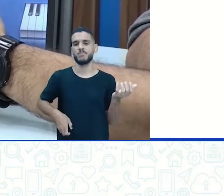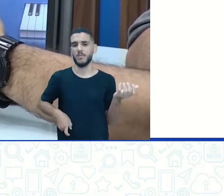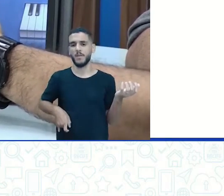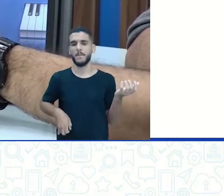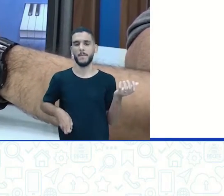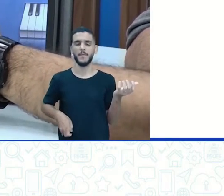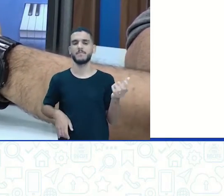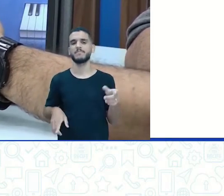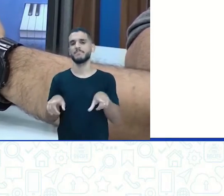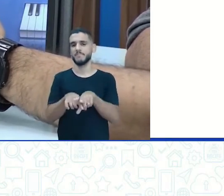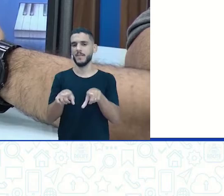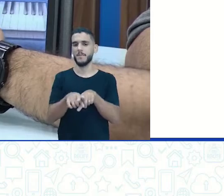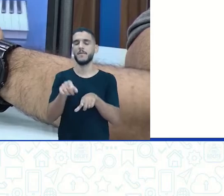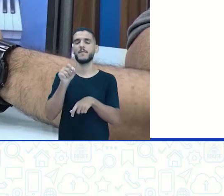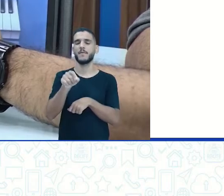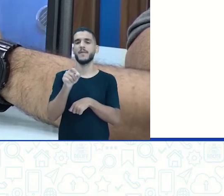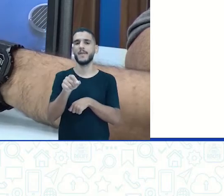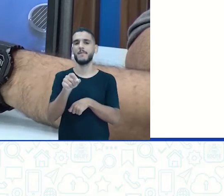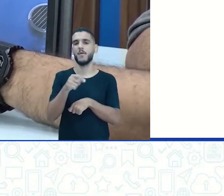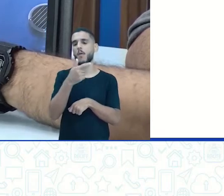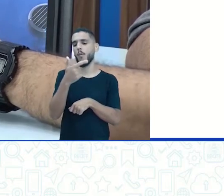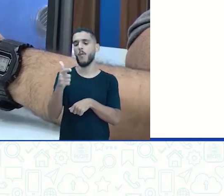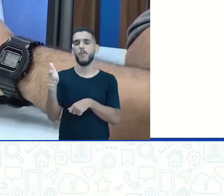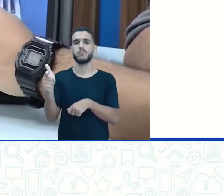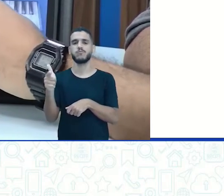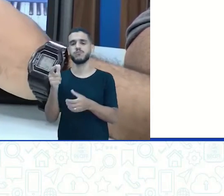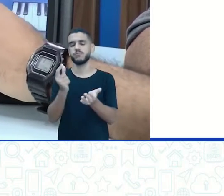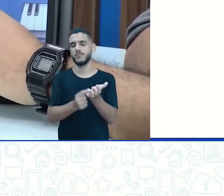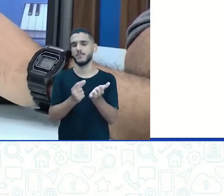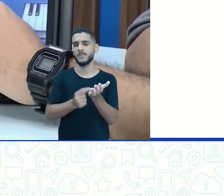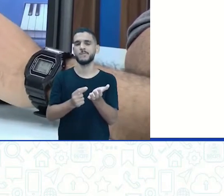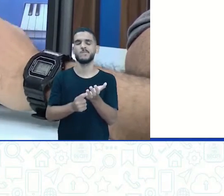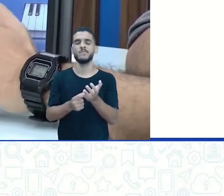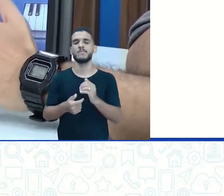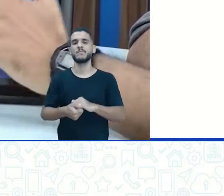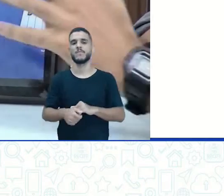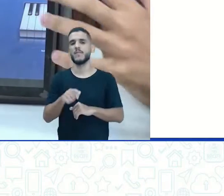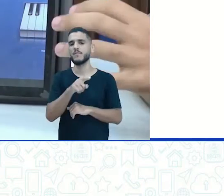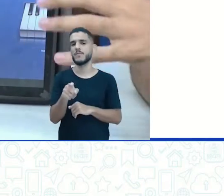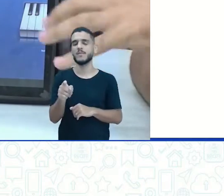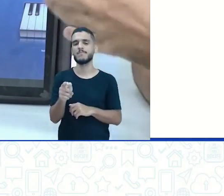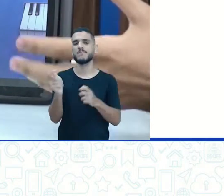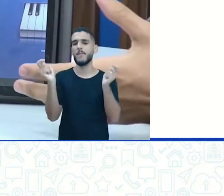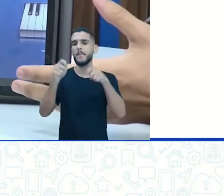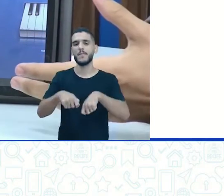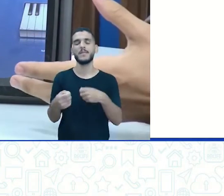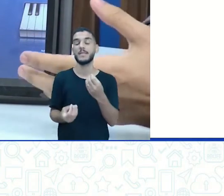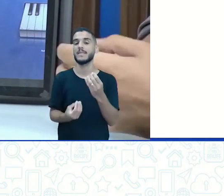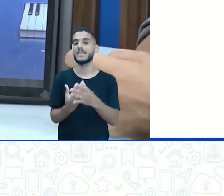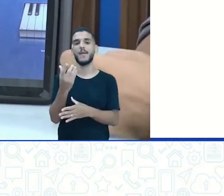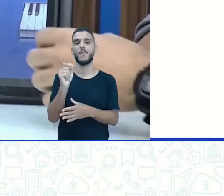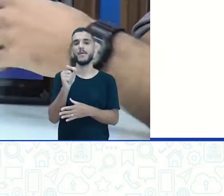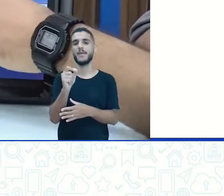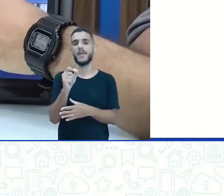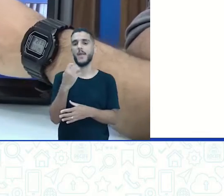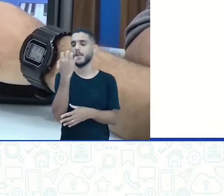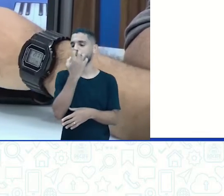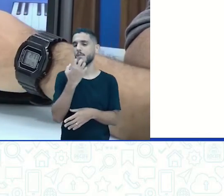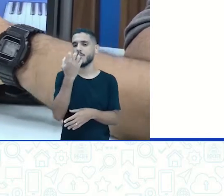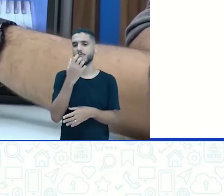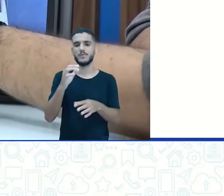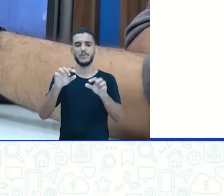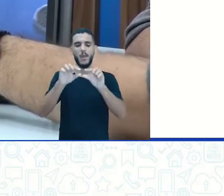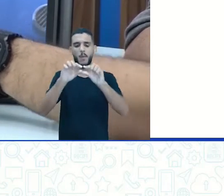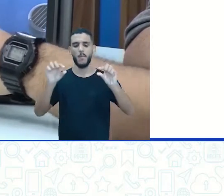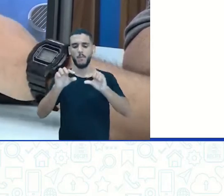E tem também outros aplicativos. Isso daqui, por exemplo, você consegue criar várias faixas musicais.